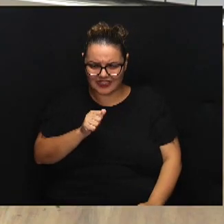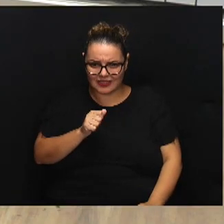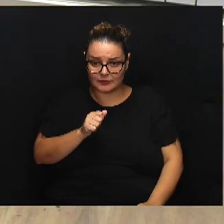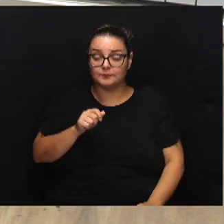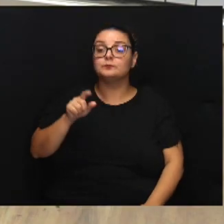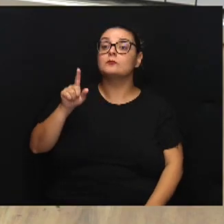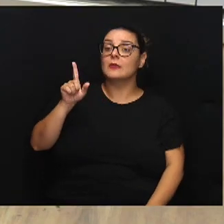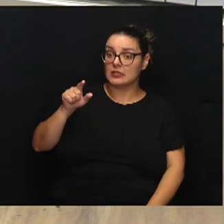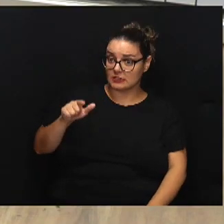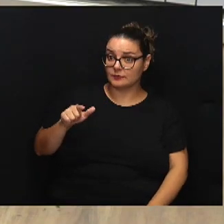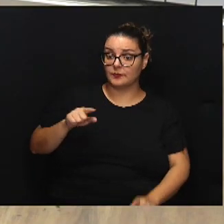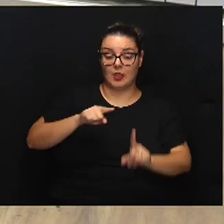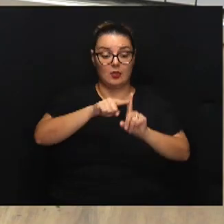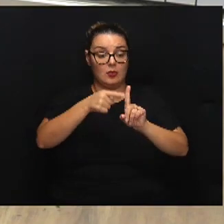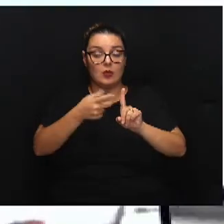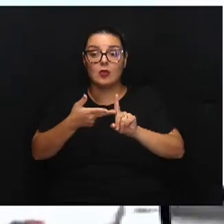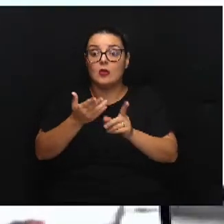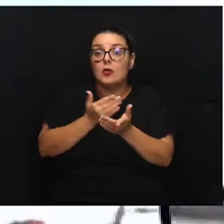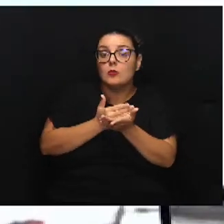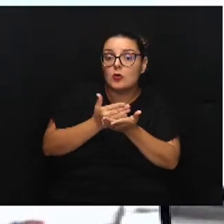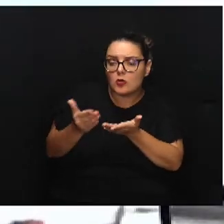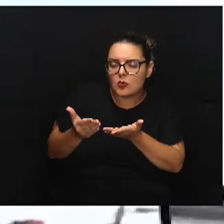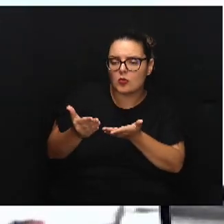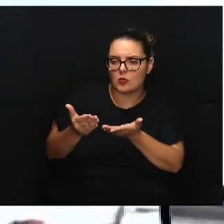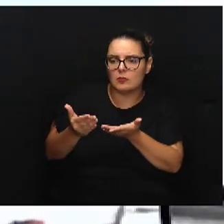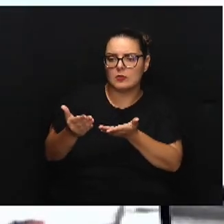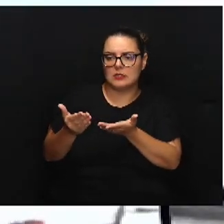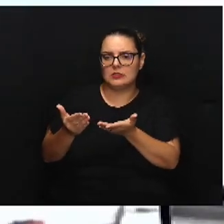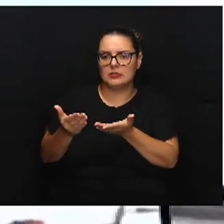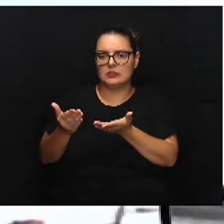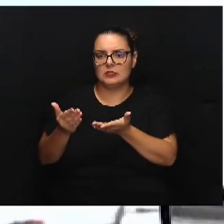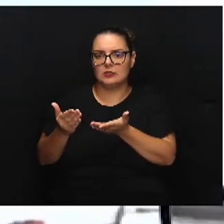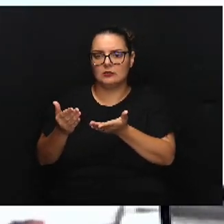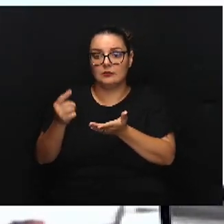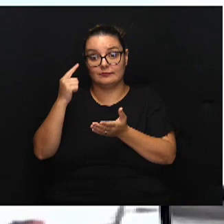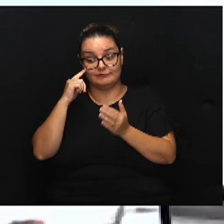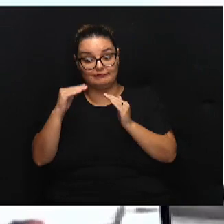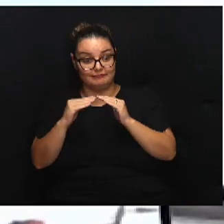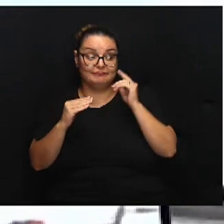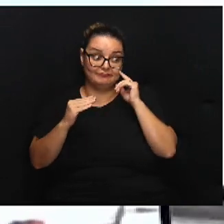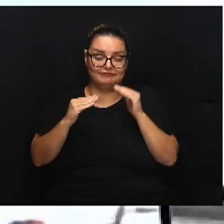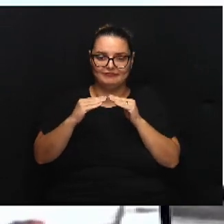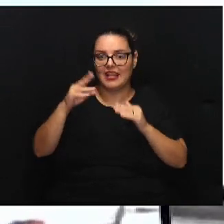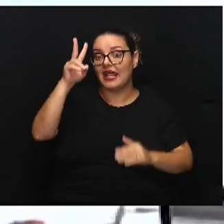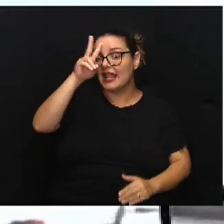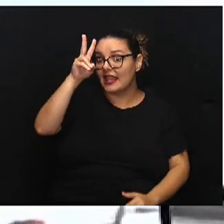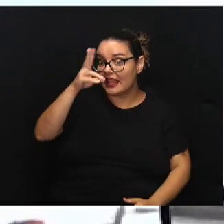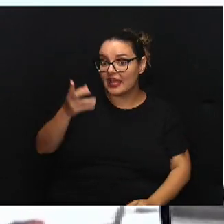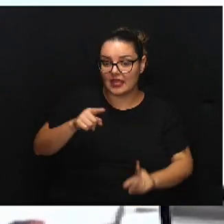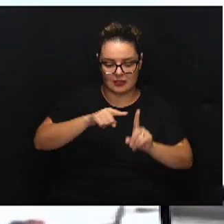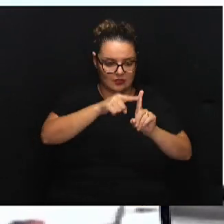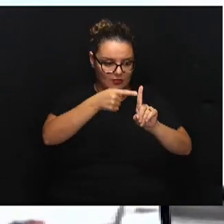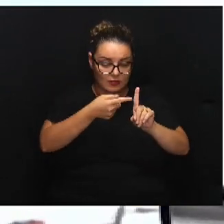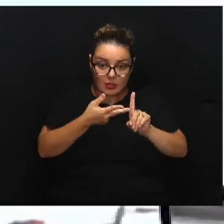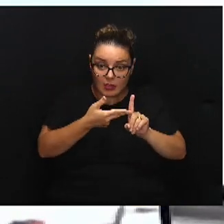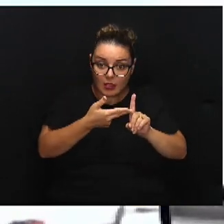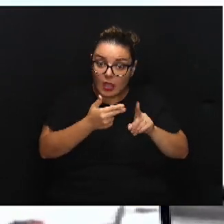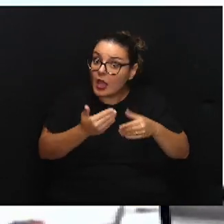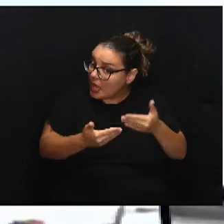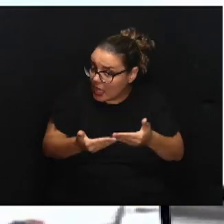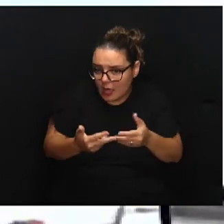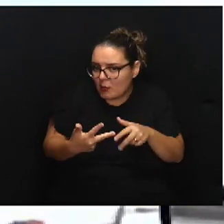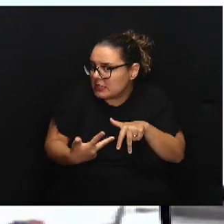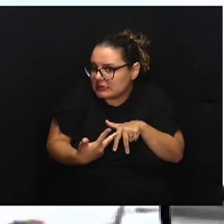Isso, então a cesárea, vamos começar chegando num acordo de que, lembrando que a cesárea é um procedimento